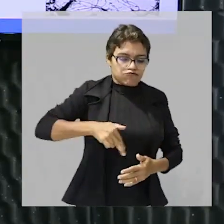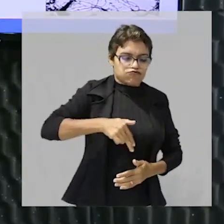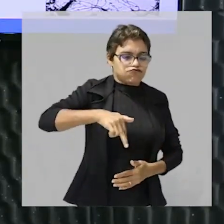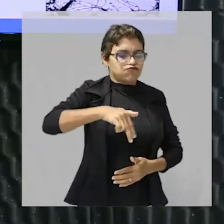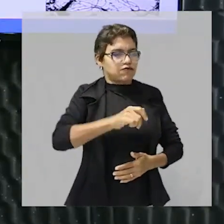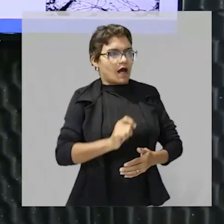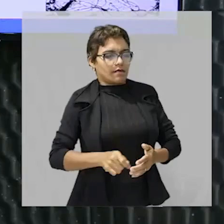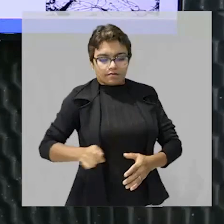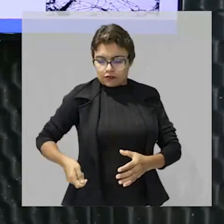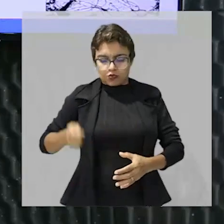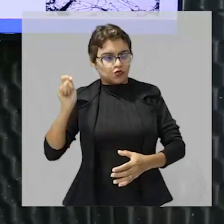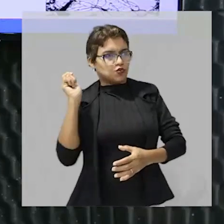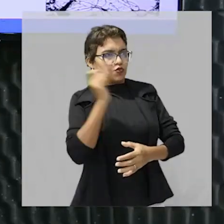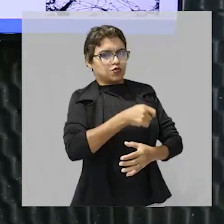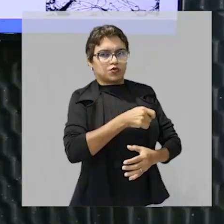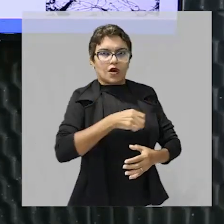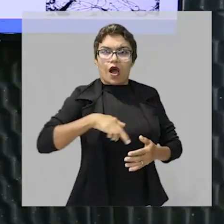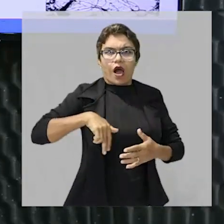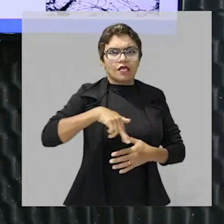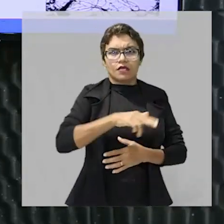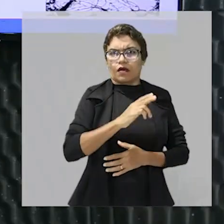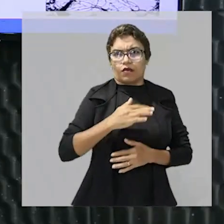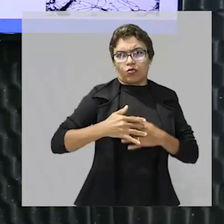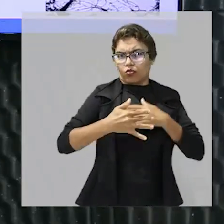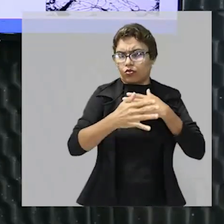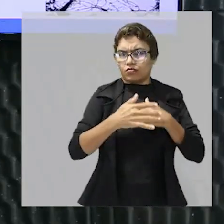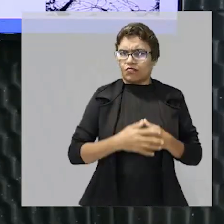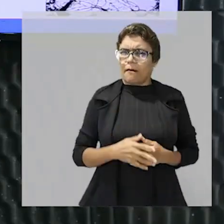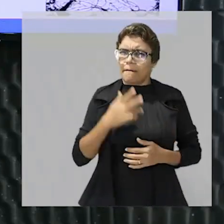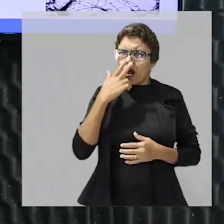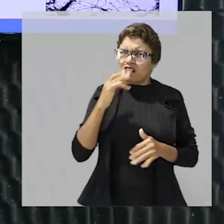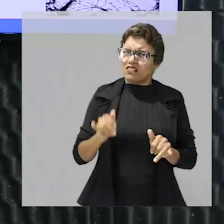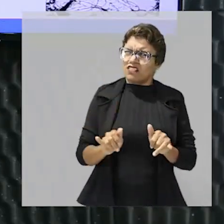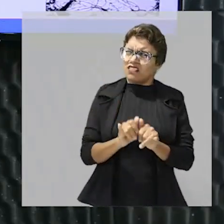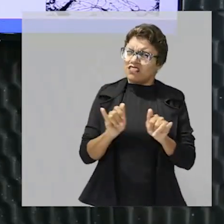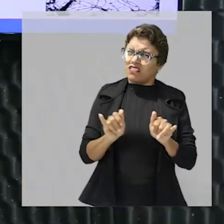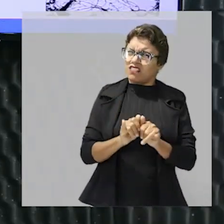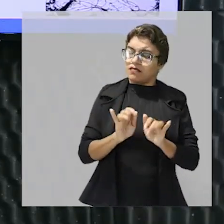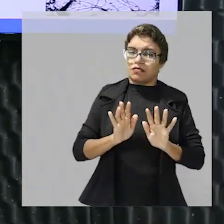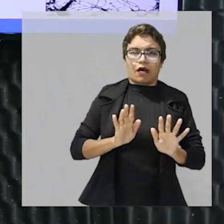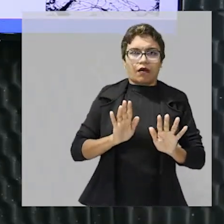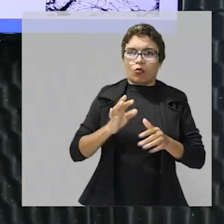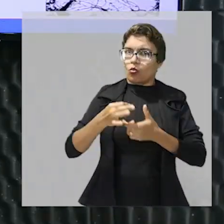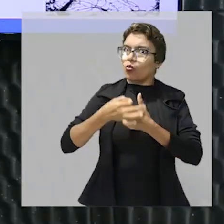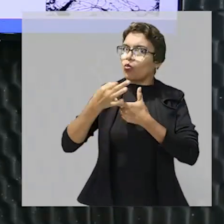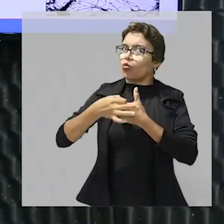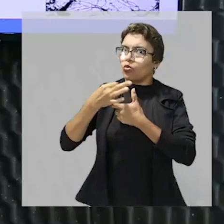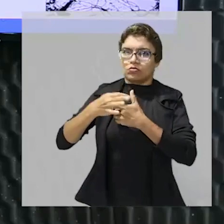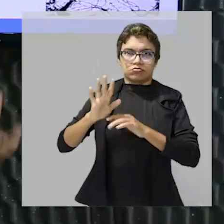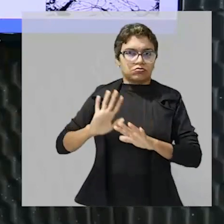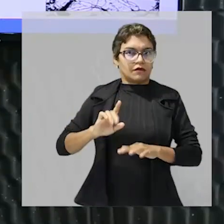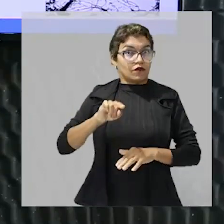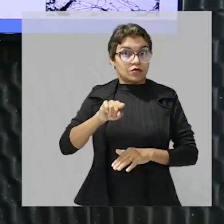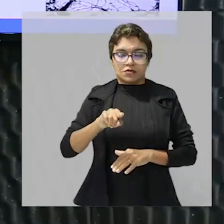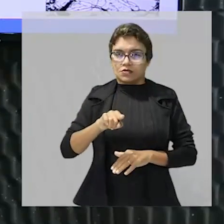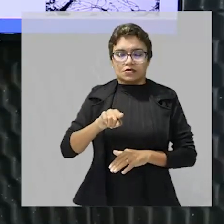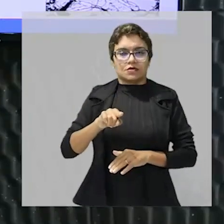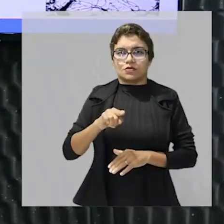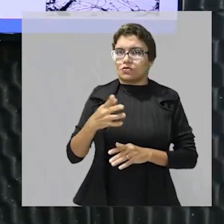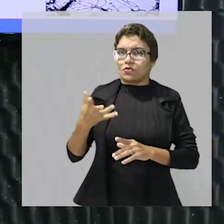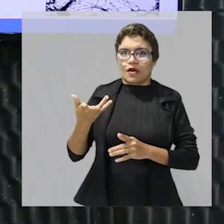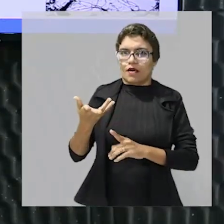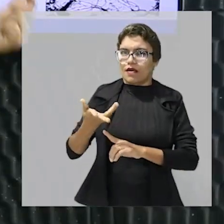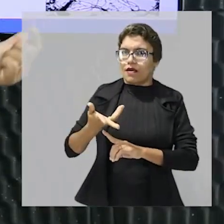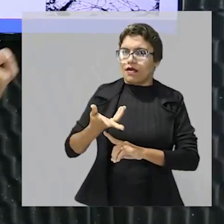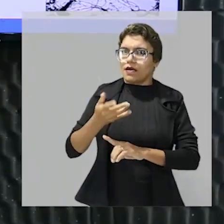para criar. É um outro conceito, uma outra vibe. Professor, isso é bobagem. Não critique, porque você não é artista. Ele tem